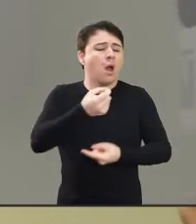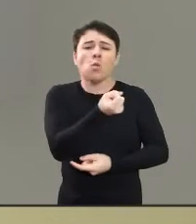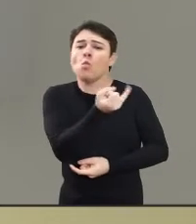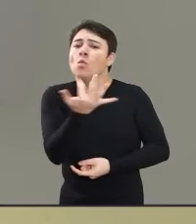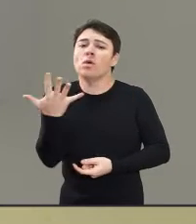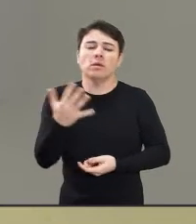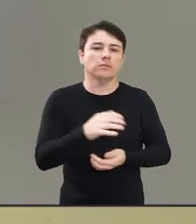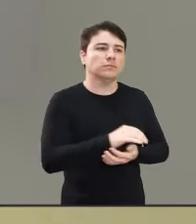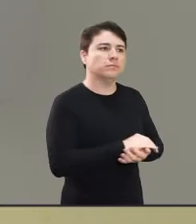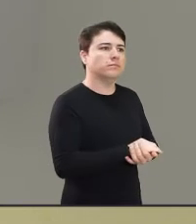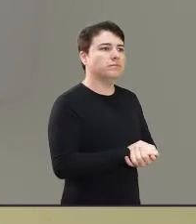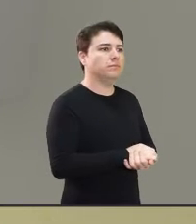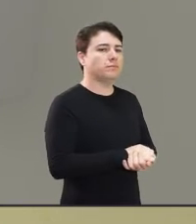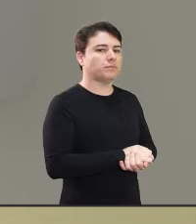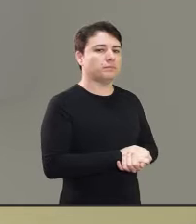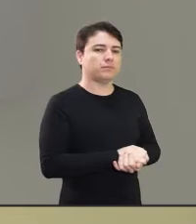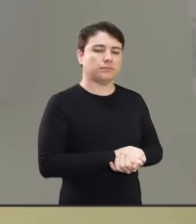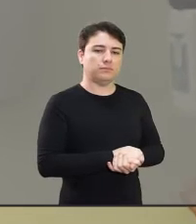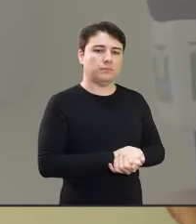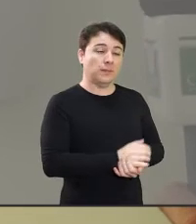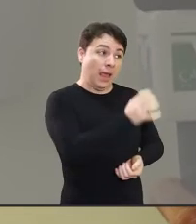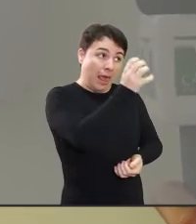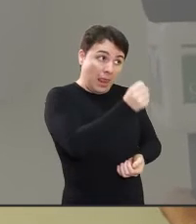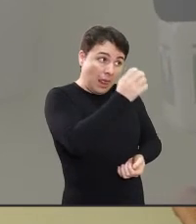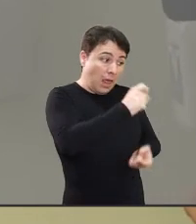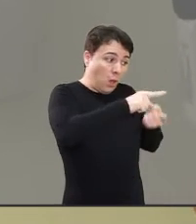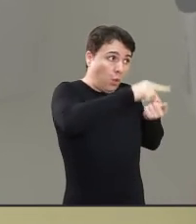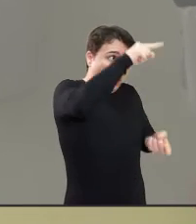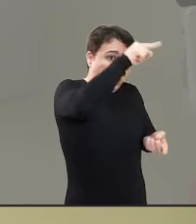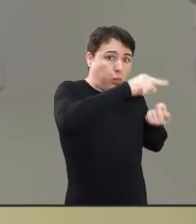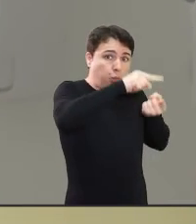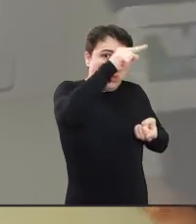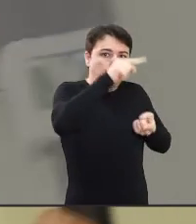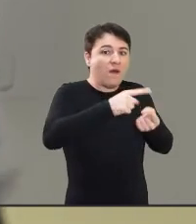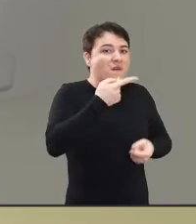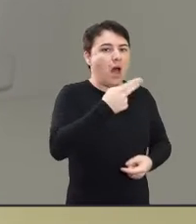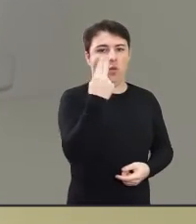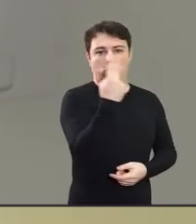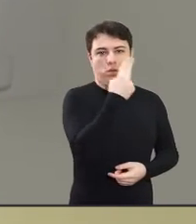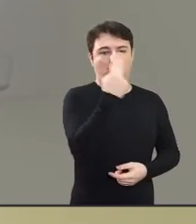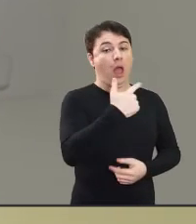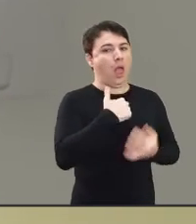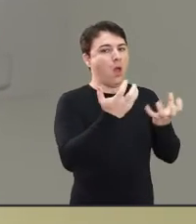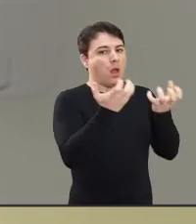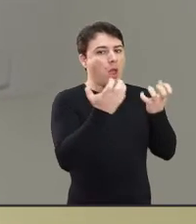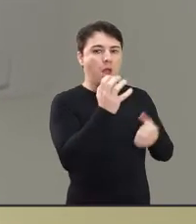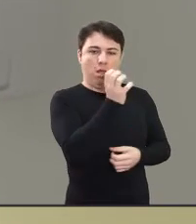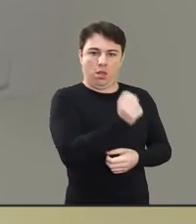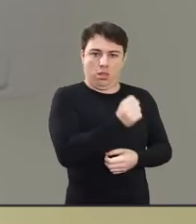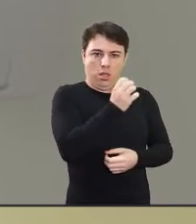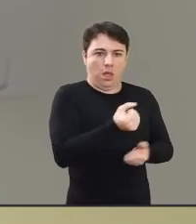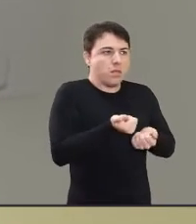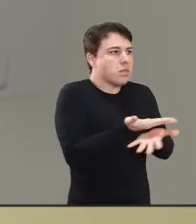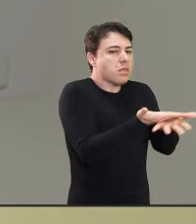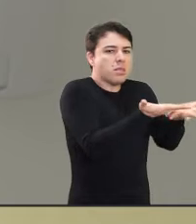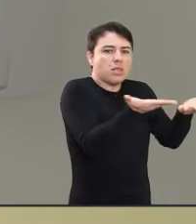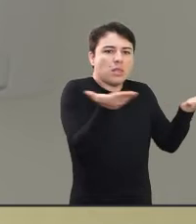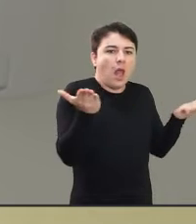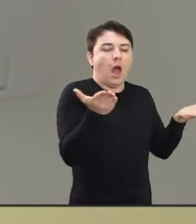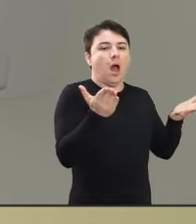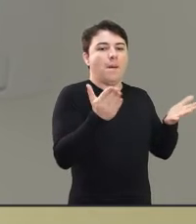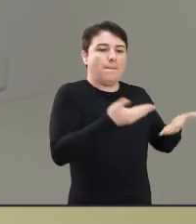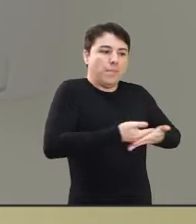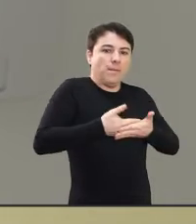E quantos litros de leite mais ou menos a unidade precisa? Você tem essa estimativa? Na verdade é difícil quantificar em litros.